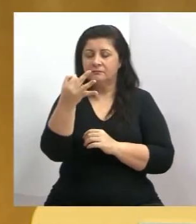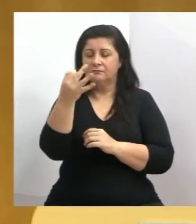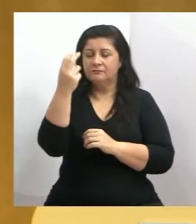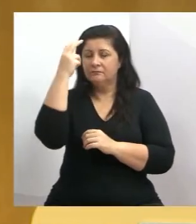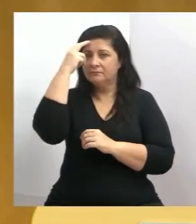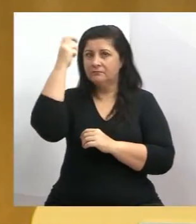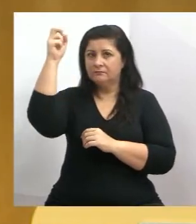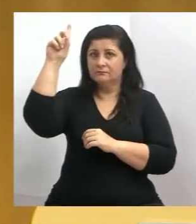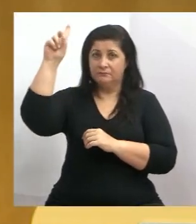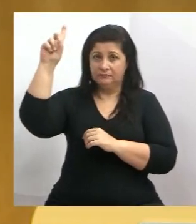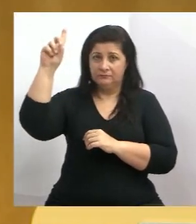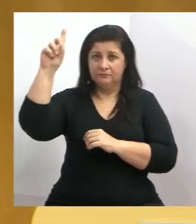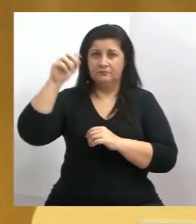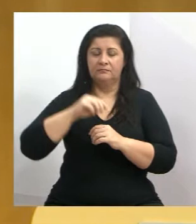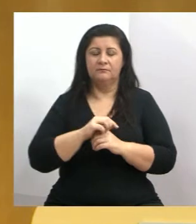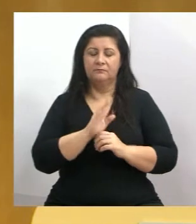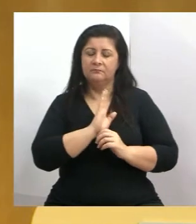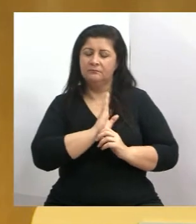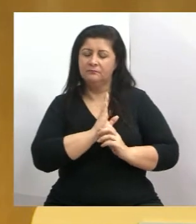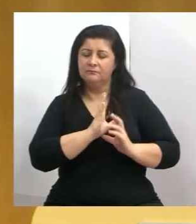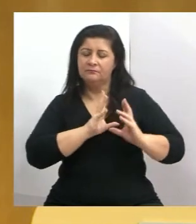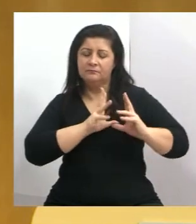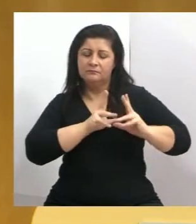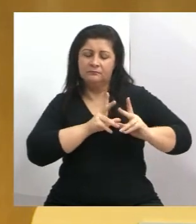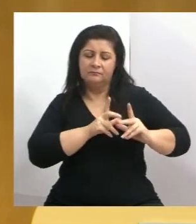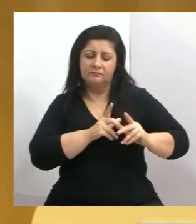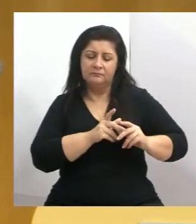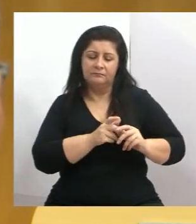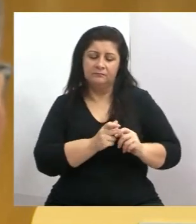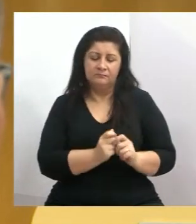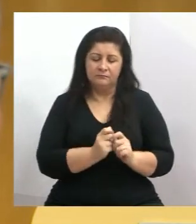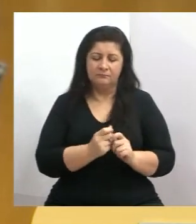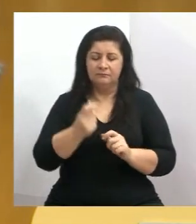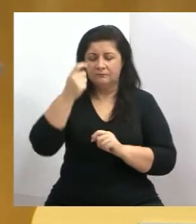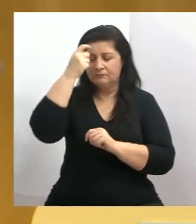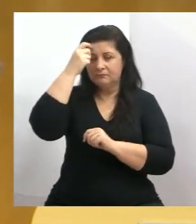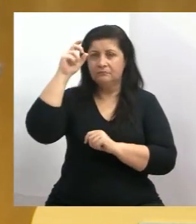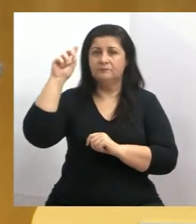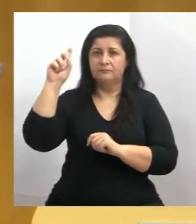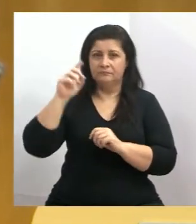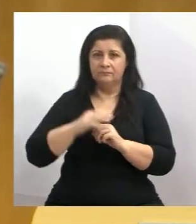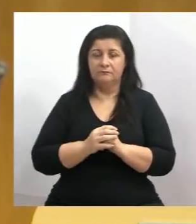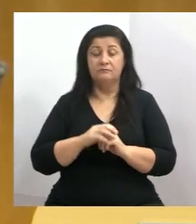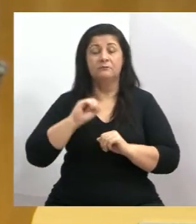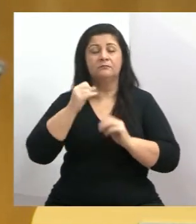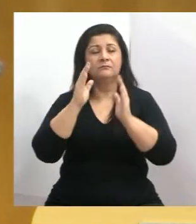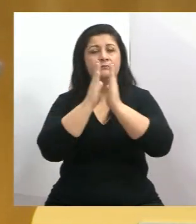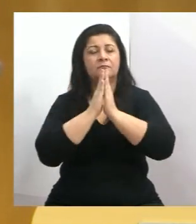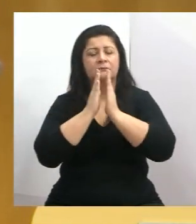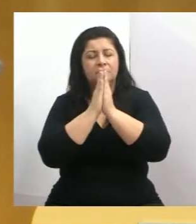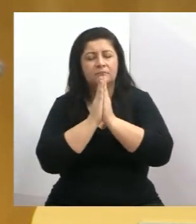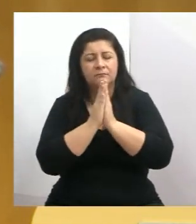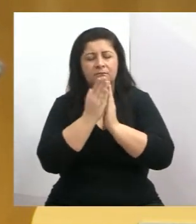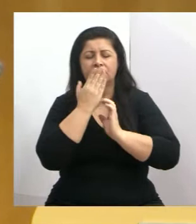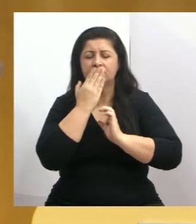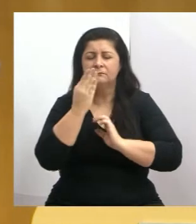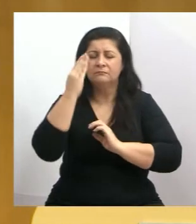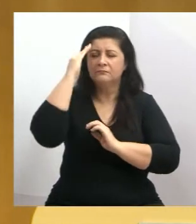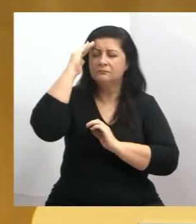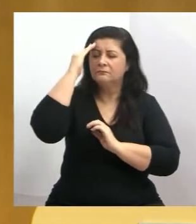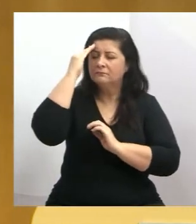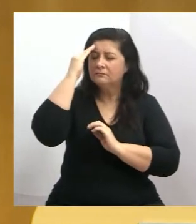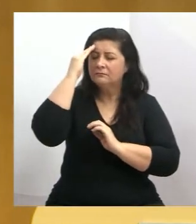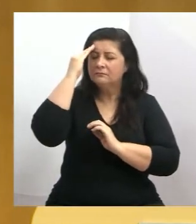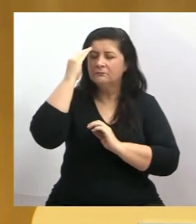sabedoria e inclinar o coração para o discernimento se clamar por entendimento e